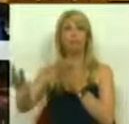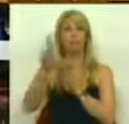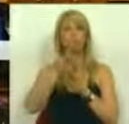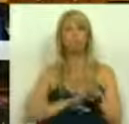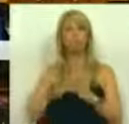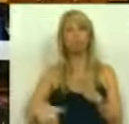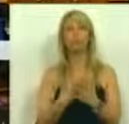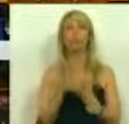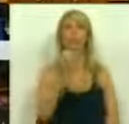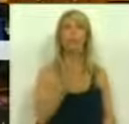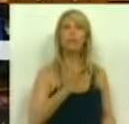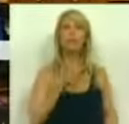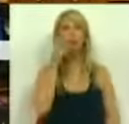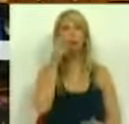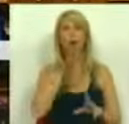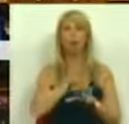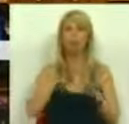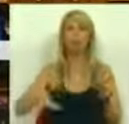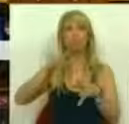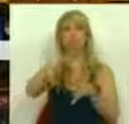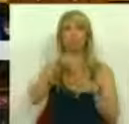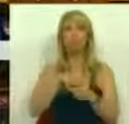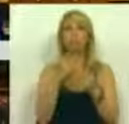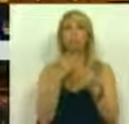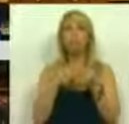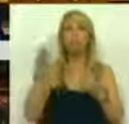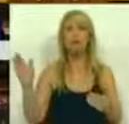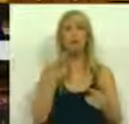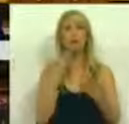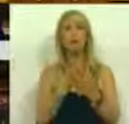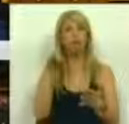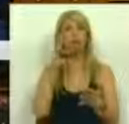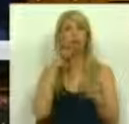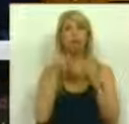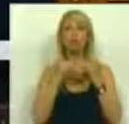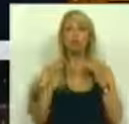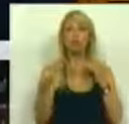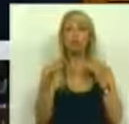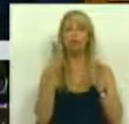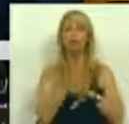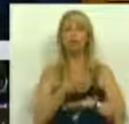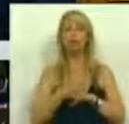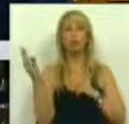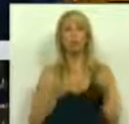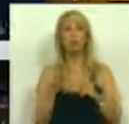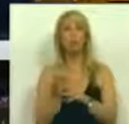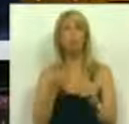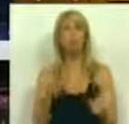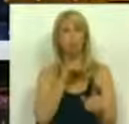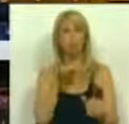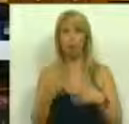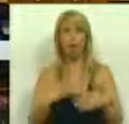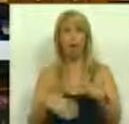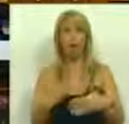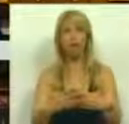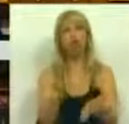pelo PSD é aquele mais abrangente. É também aquele que mais garante a estabilidade do setor financeiro, porque permite que não avancemos apenas para uma